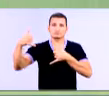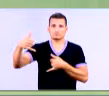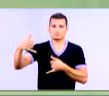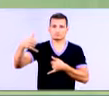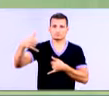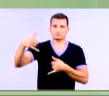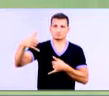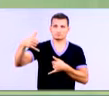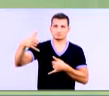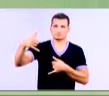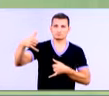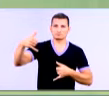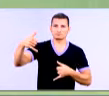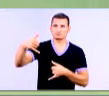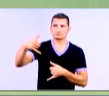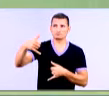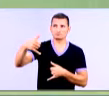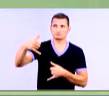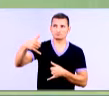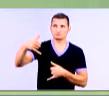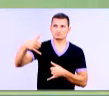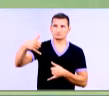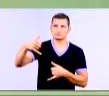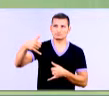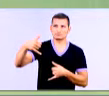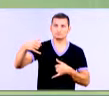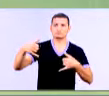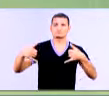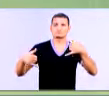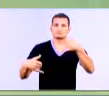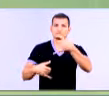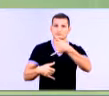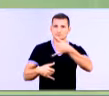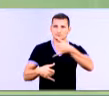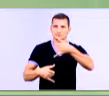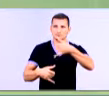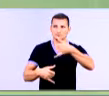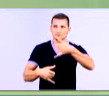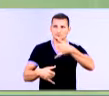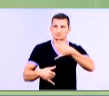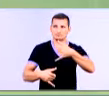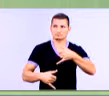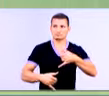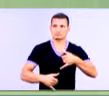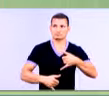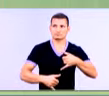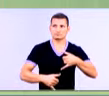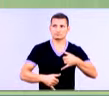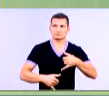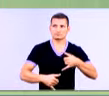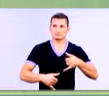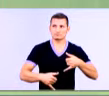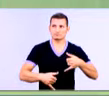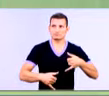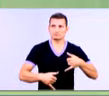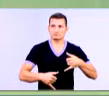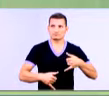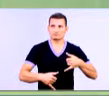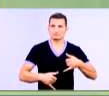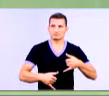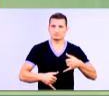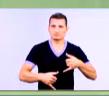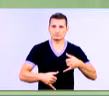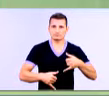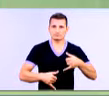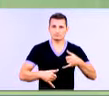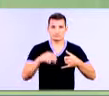abre-chaves e o fim é delimitado por um fecha-chaves. É a nossa primeira estrutura de controle, né? O nosso programa tem uma parte principal